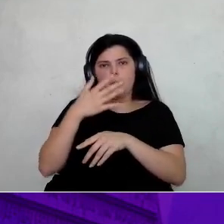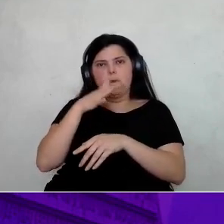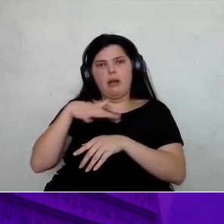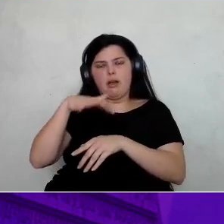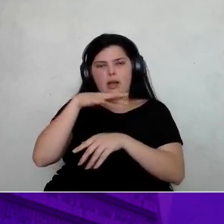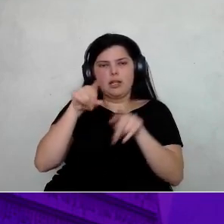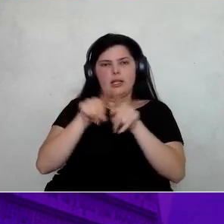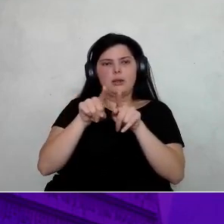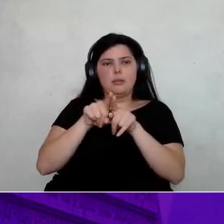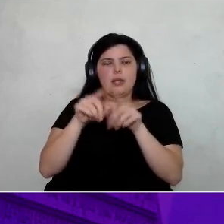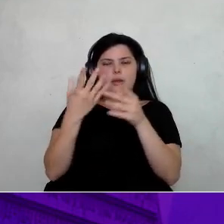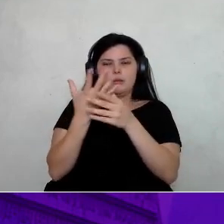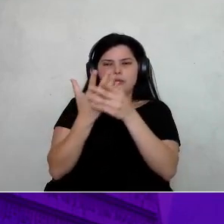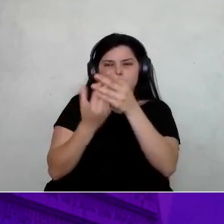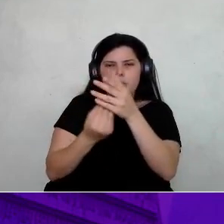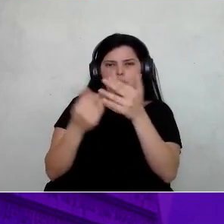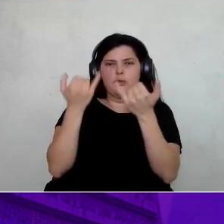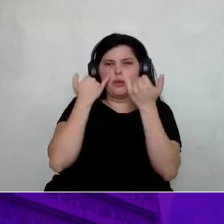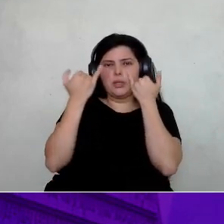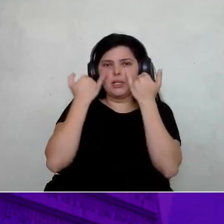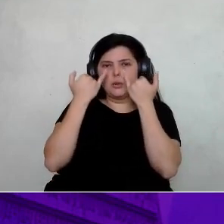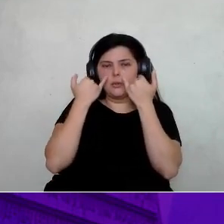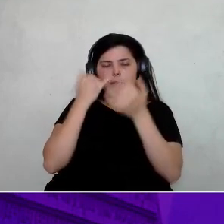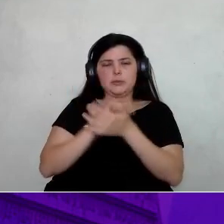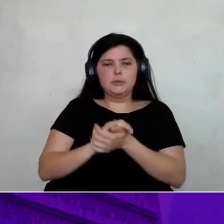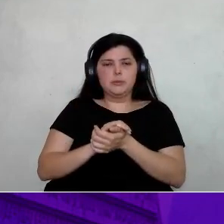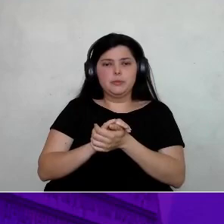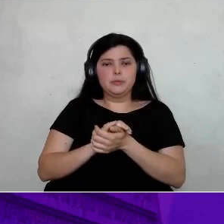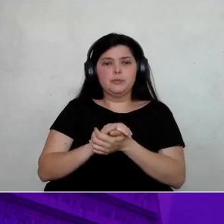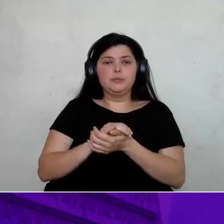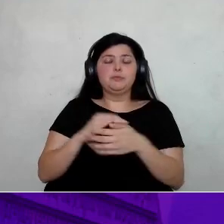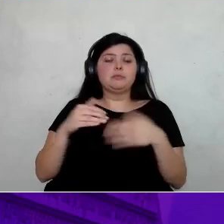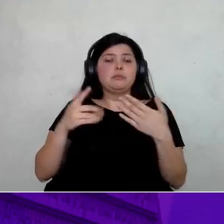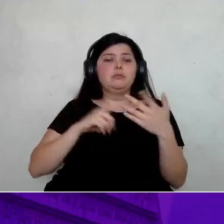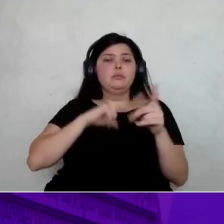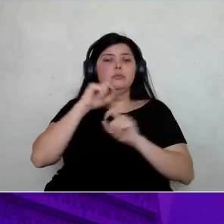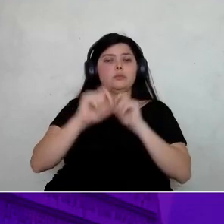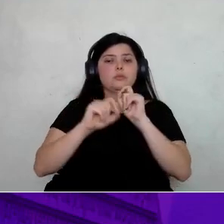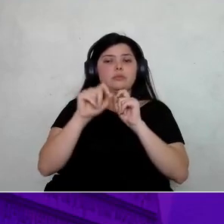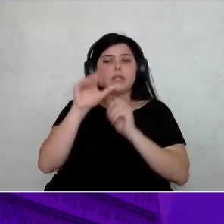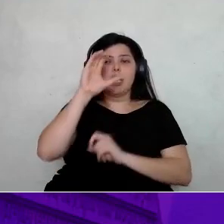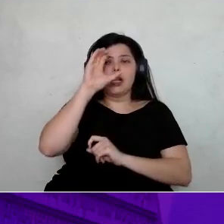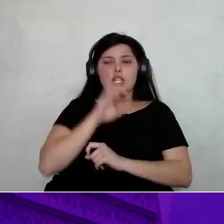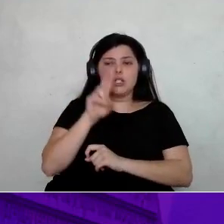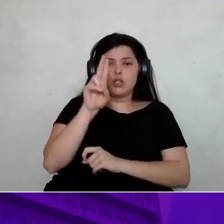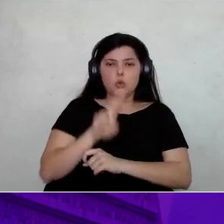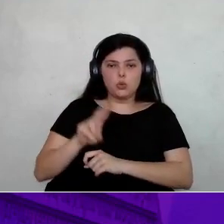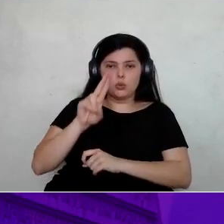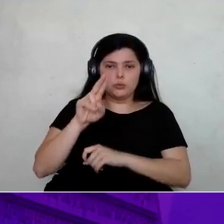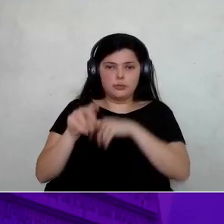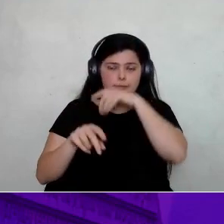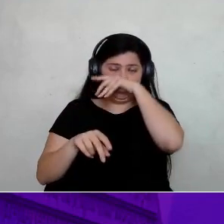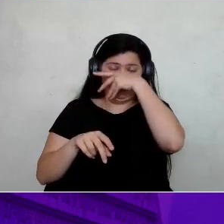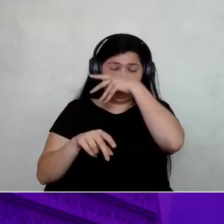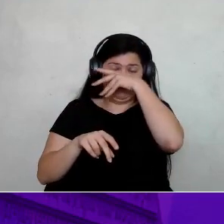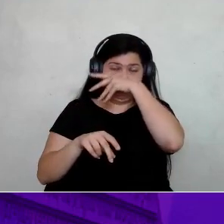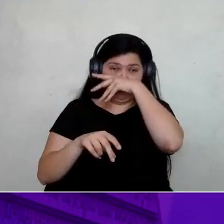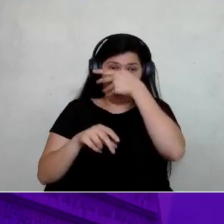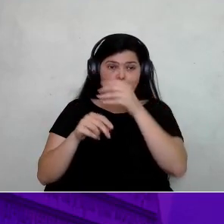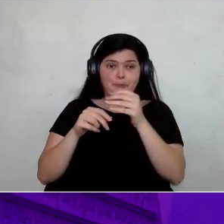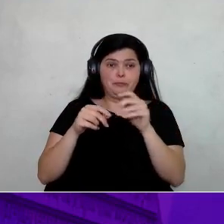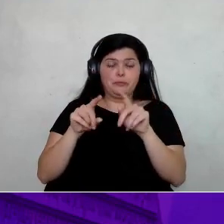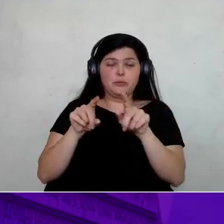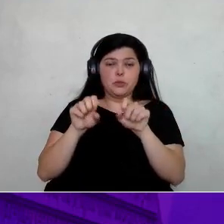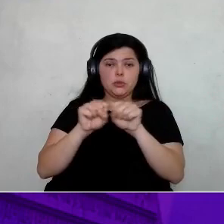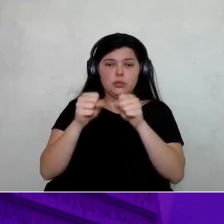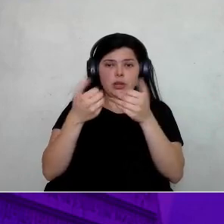acurácia daquela informação, e a gente tem consumidores. Né? Então, a gente até quebrou essa